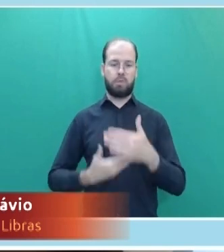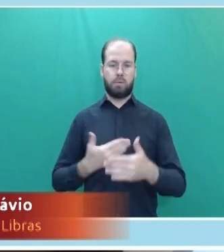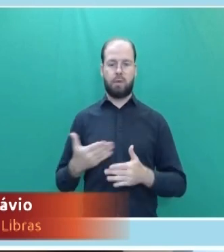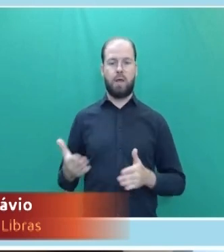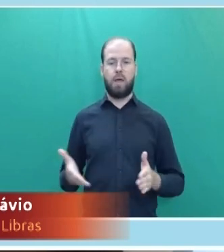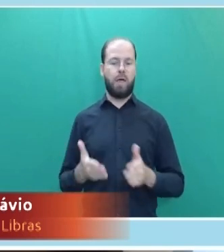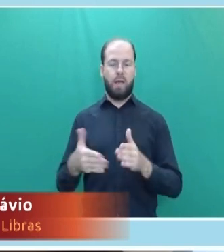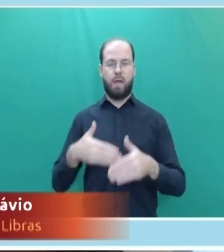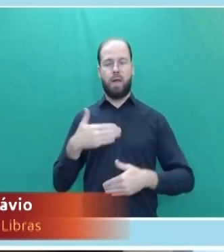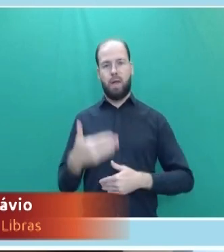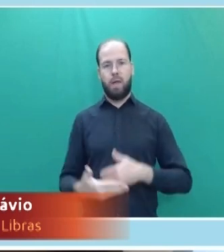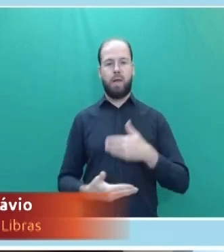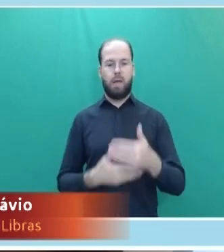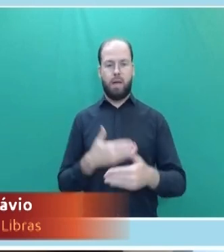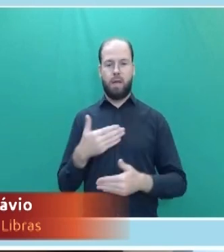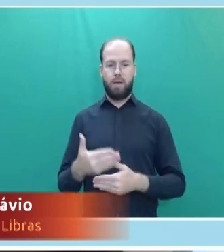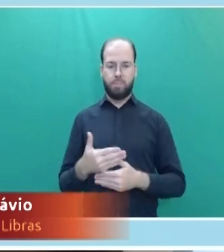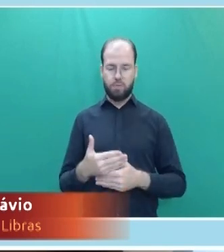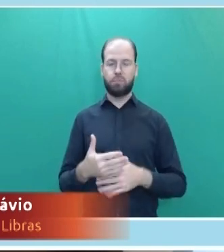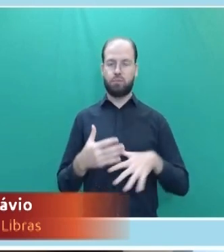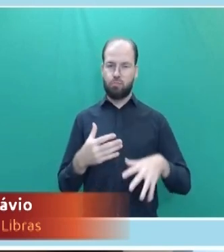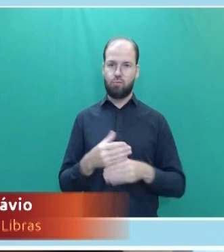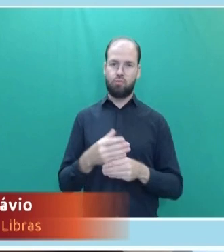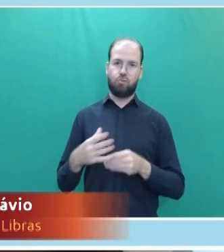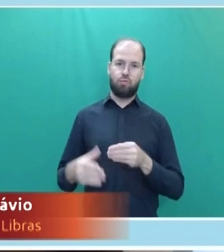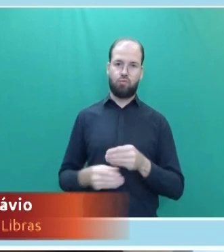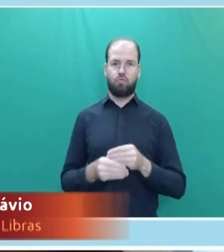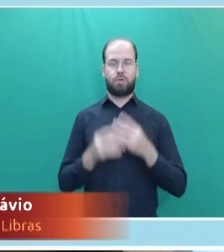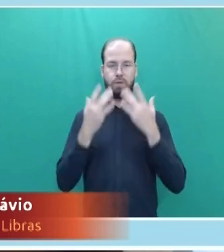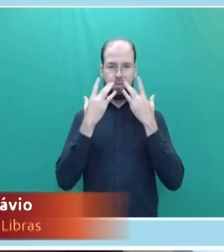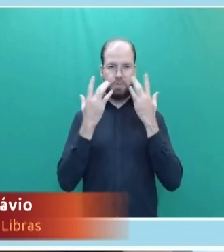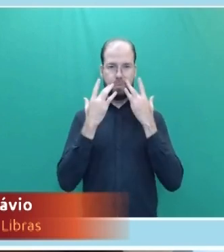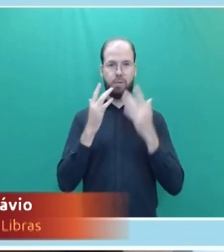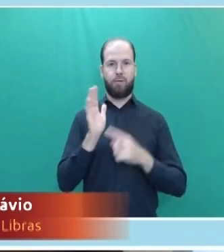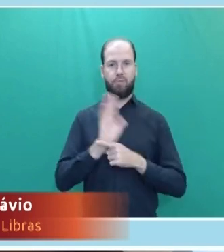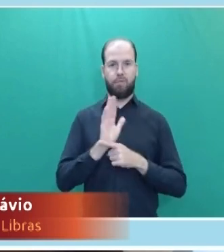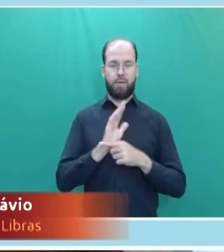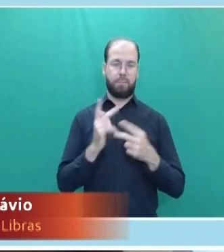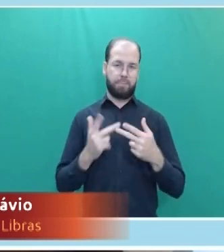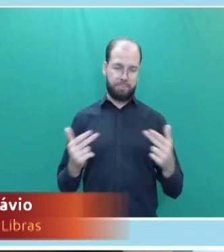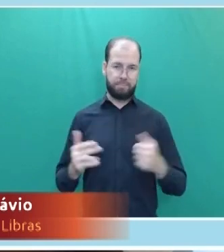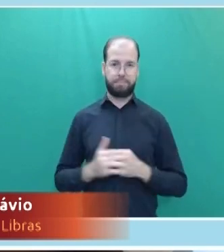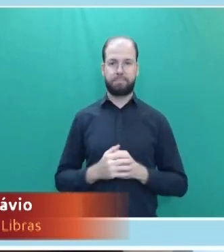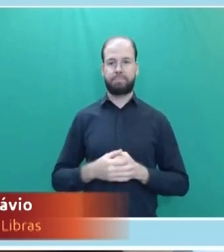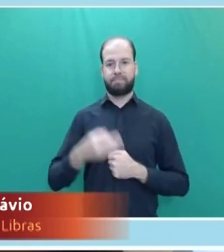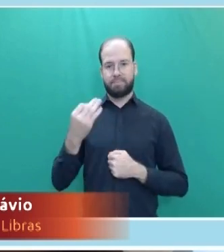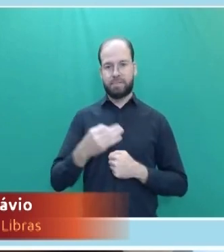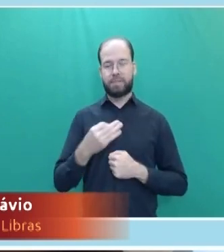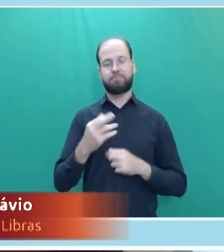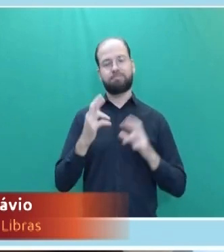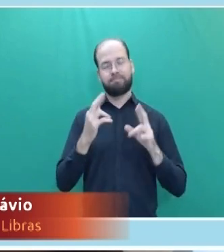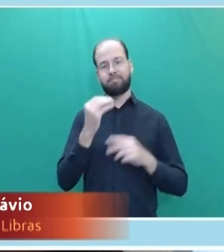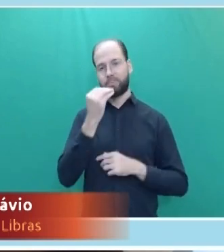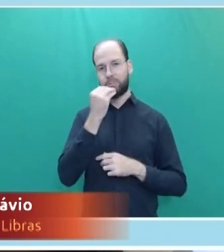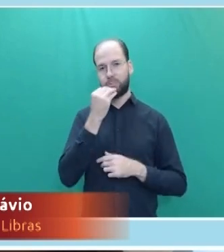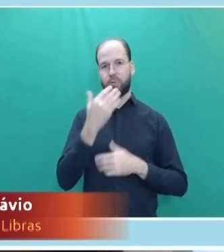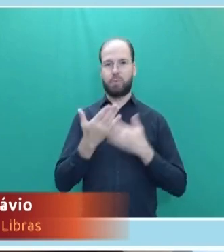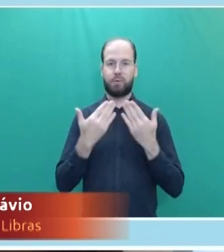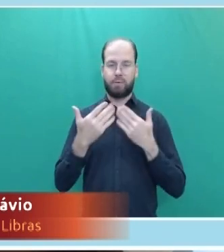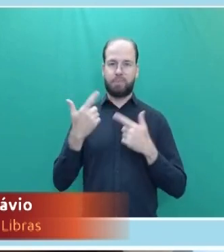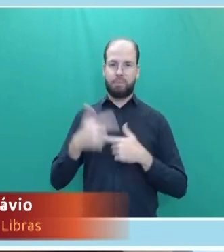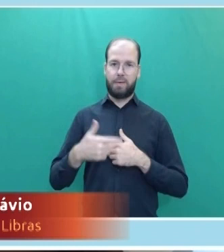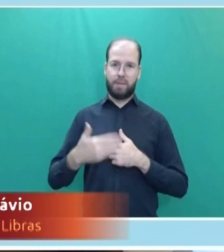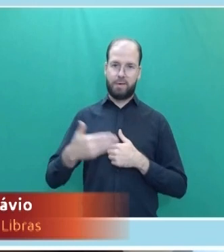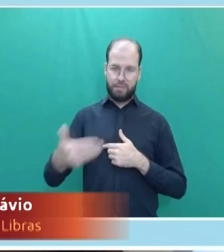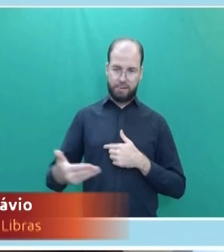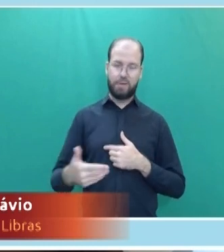né, nessas construções de dramaturgia. Tá certo. Queria poder conversar mais com vocês. Teriam outras questões que a gente